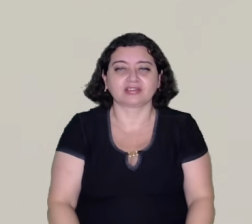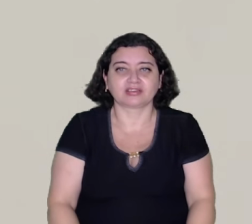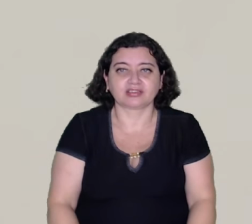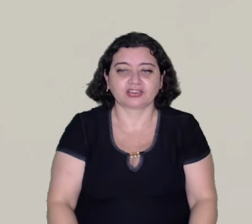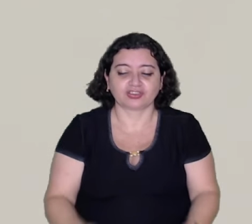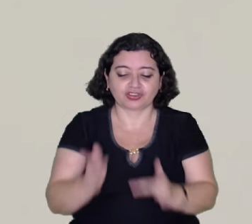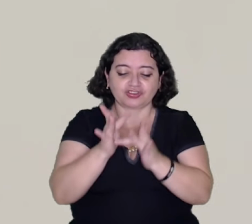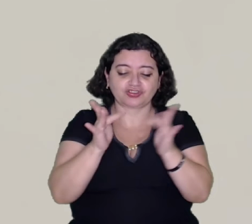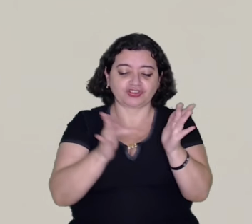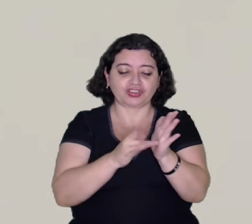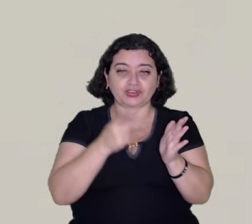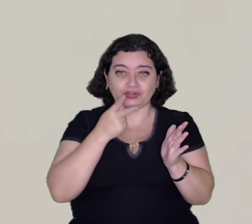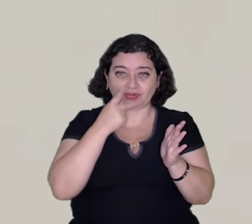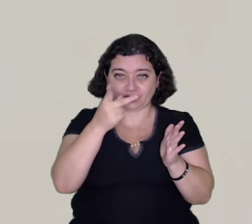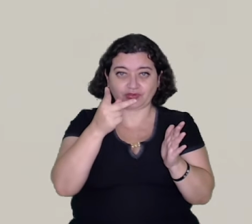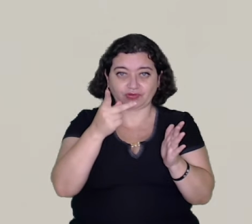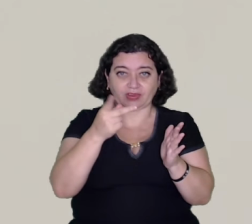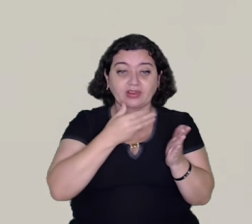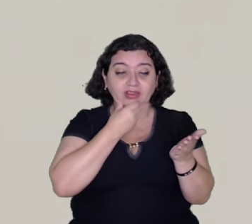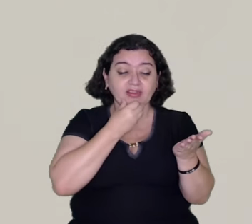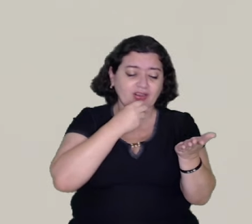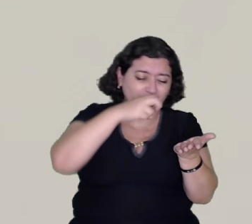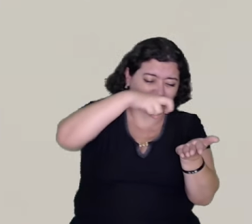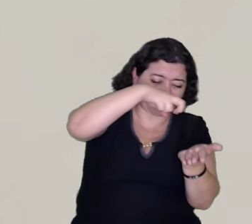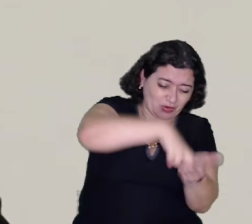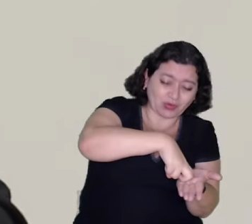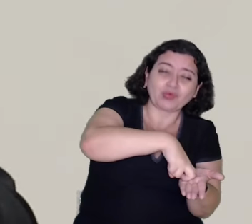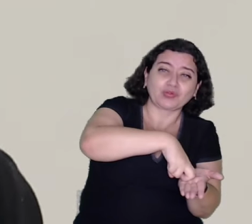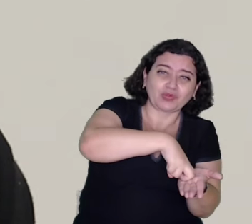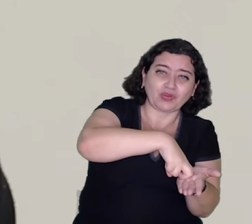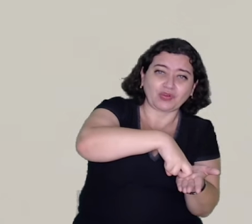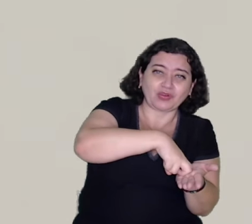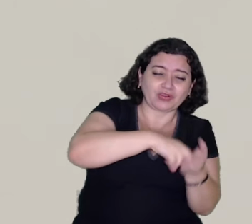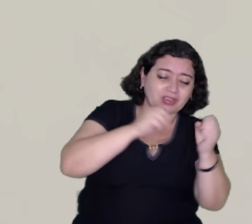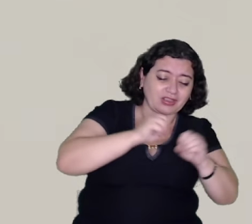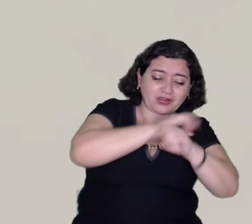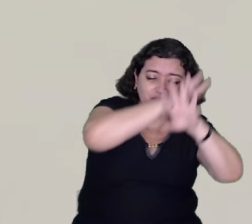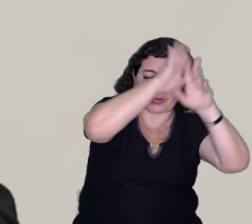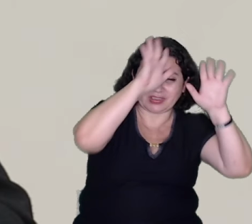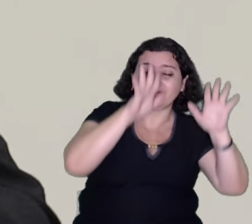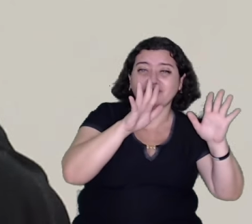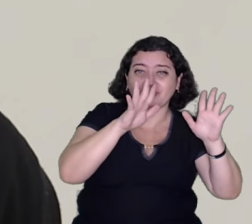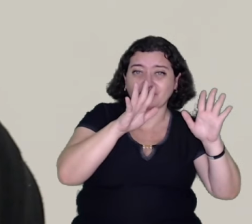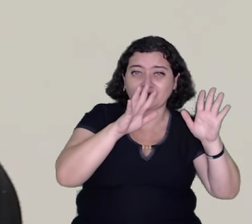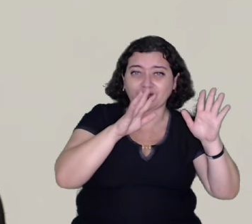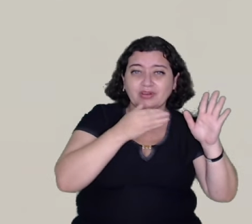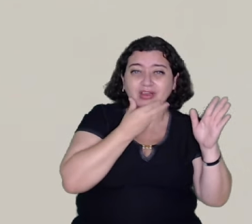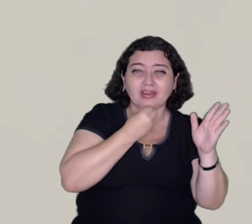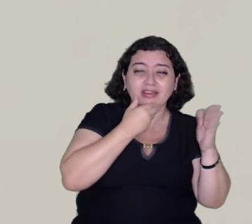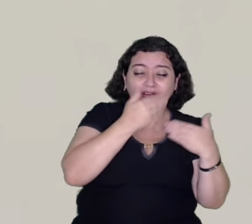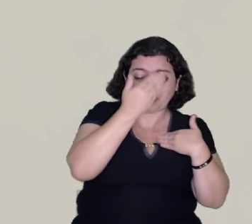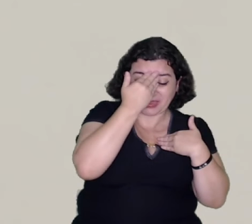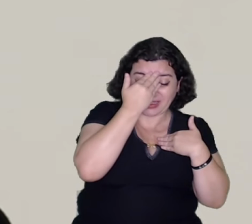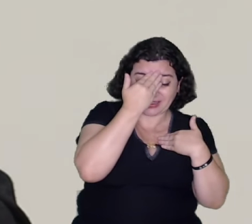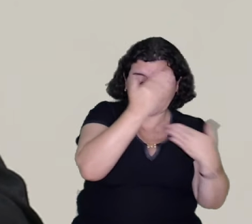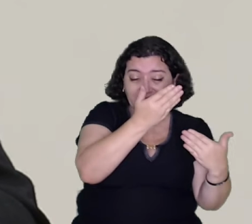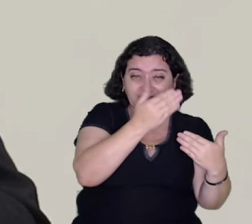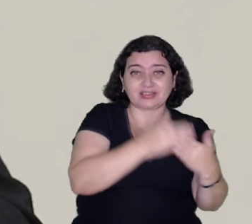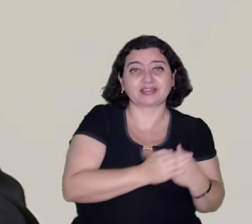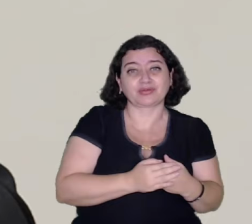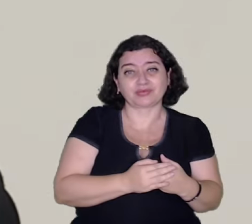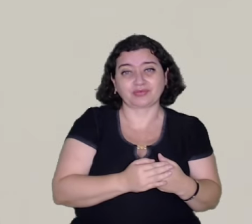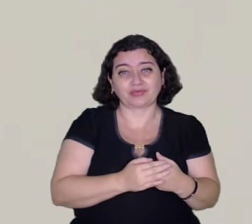Jesus fala para aquele homem que se curvou, para aquele homem que glorificou, para aquele homem que agradeceu, para